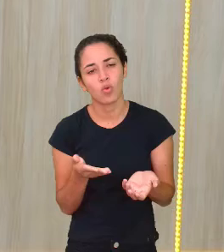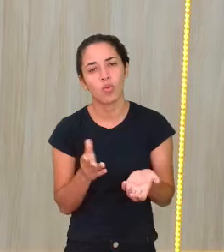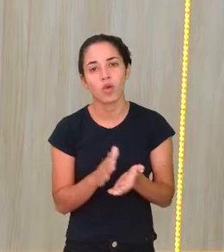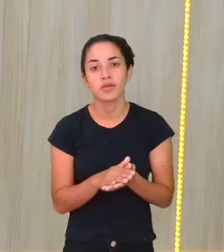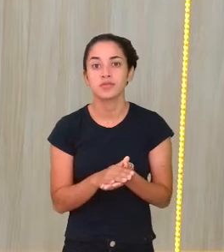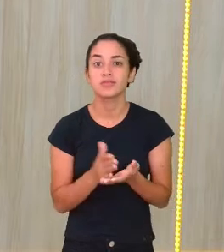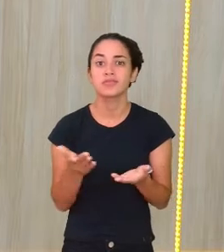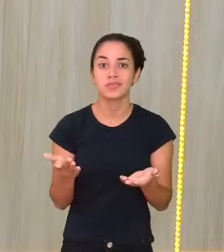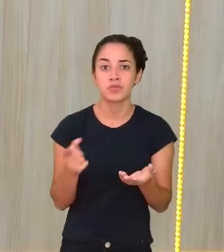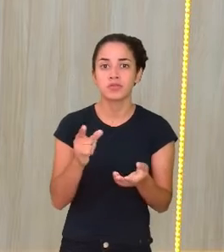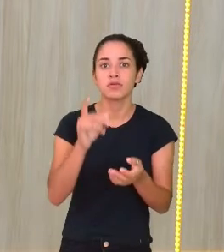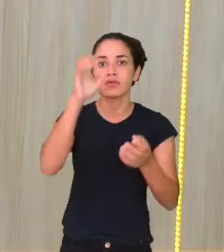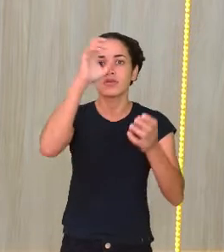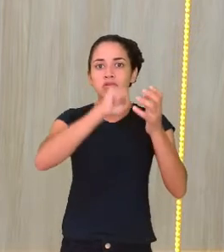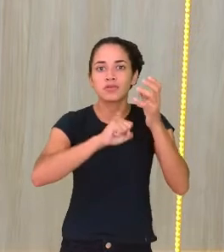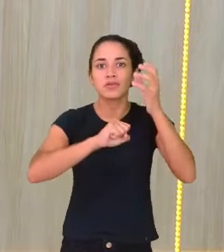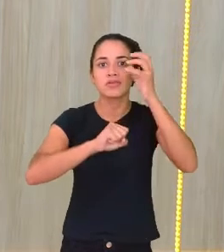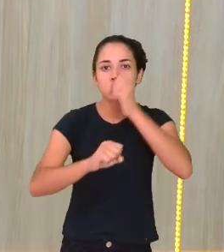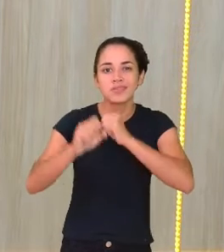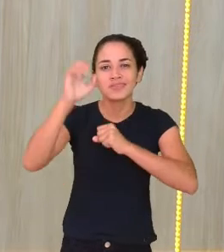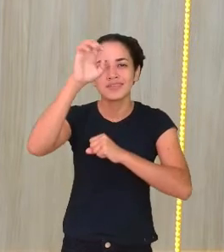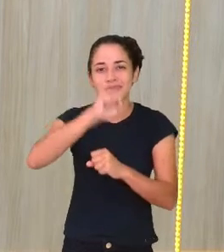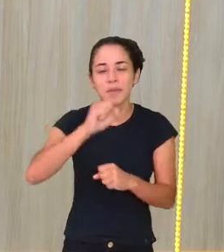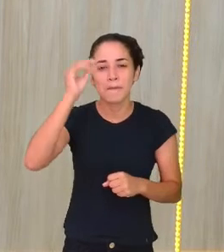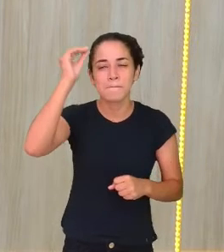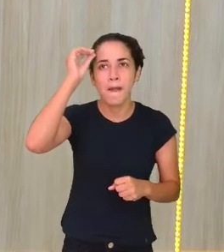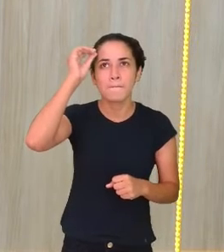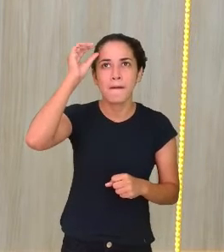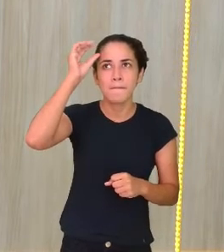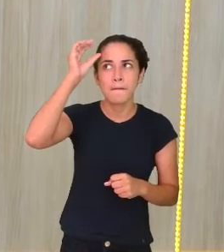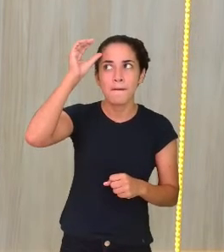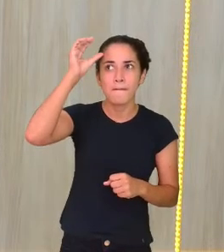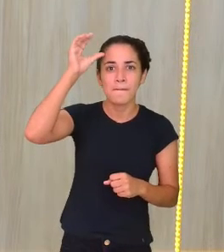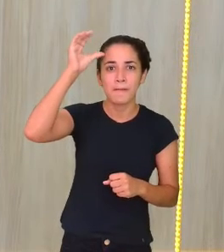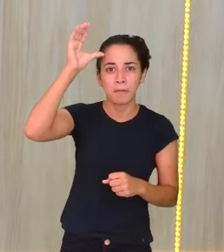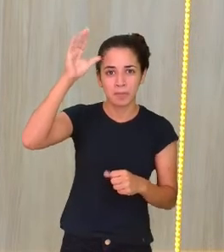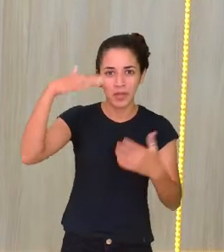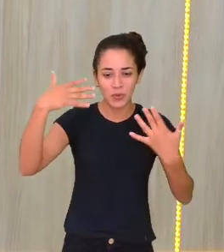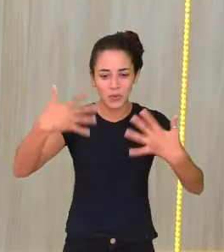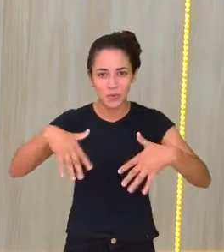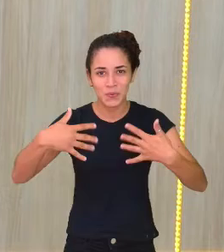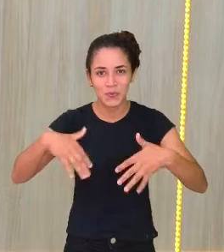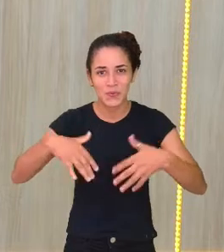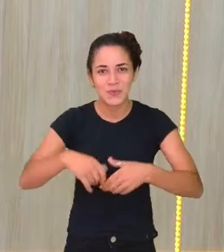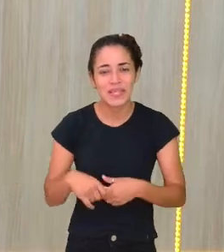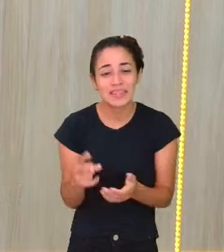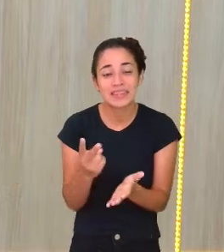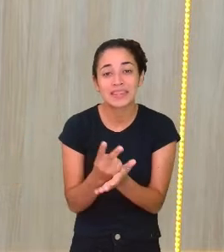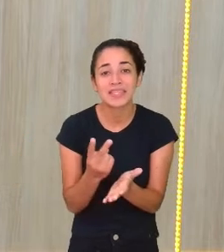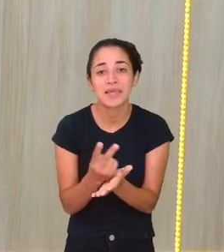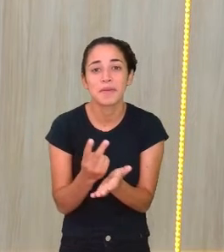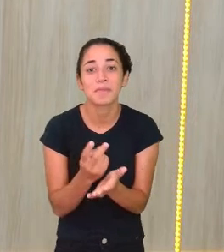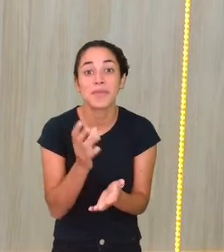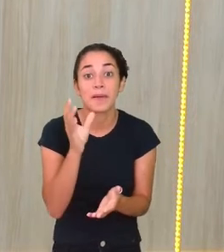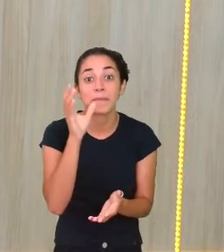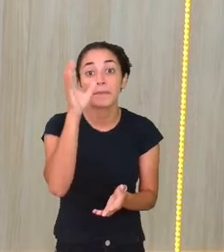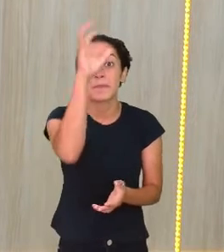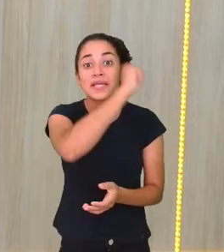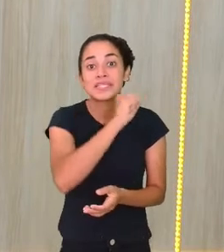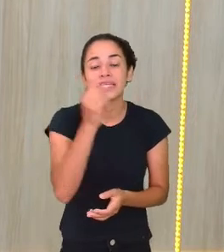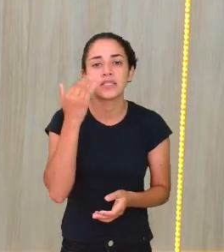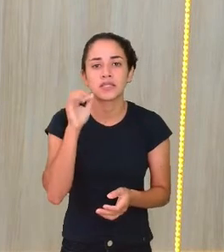eles estão sempre aprendendo e multiplicando e semeando, sempre com o aprender.